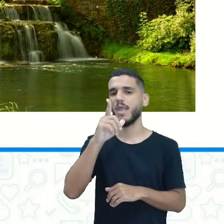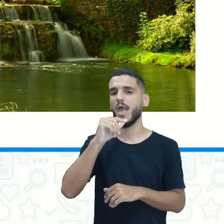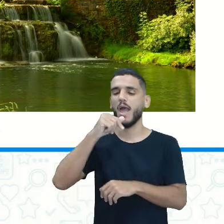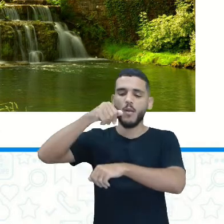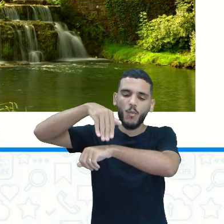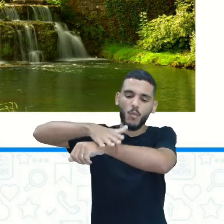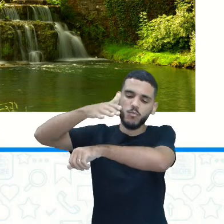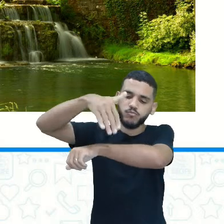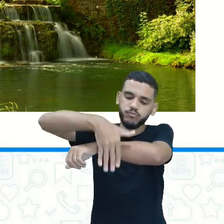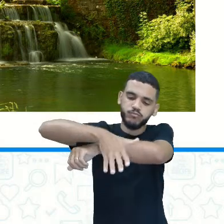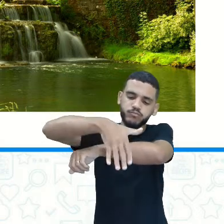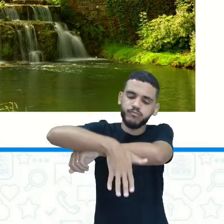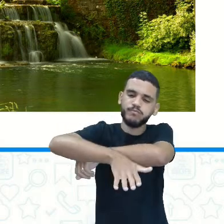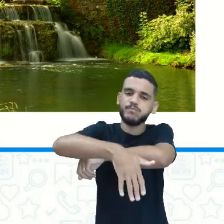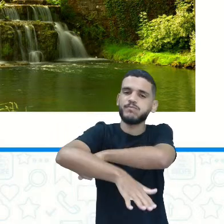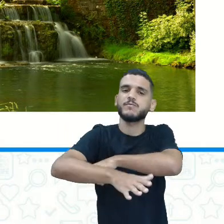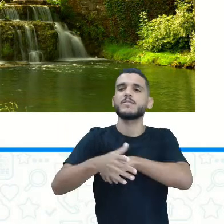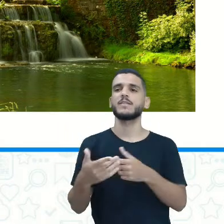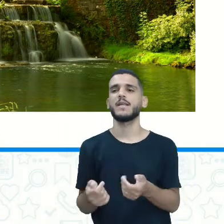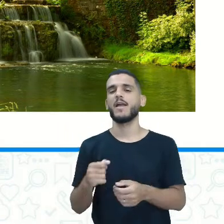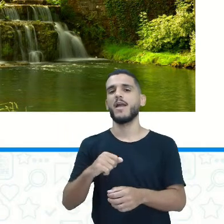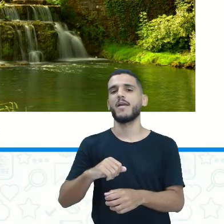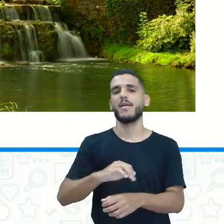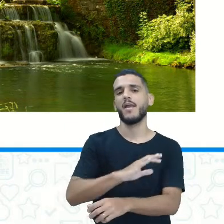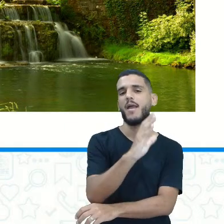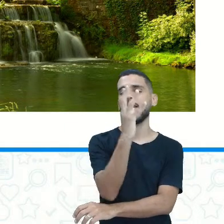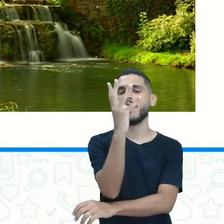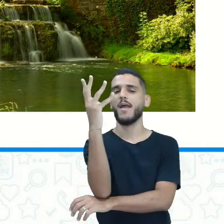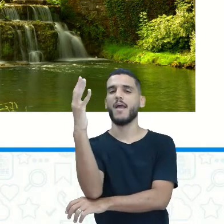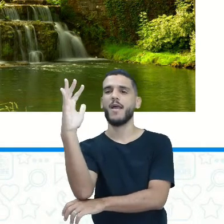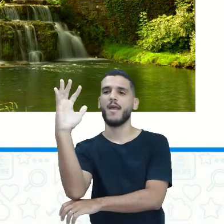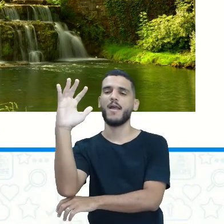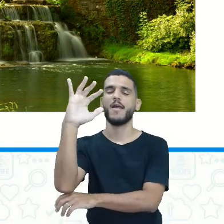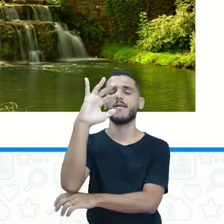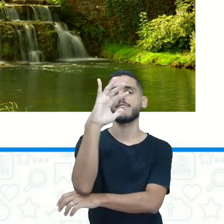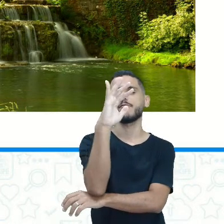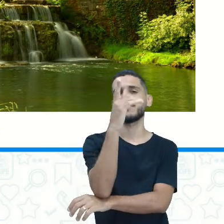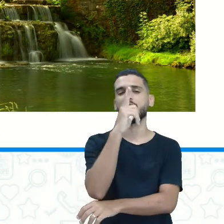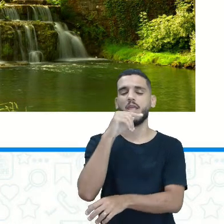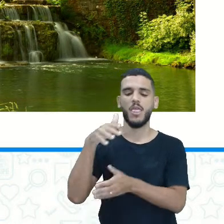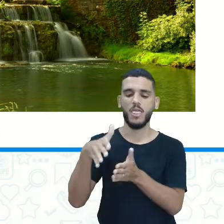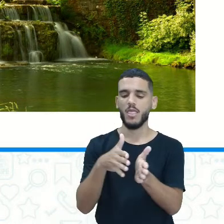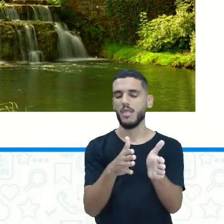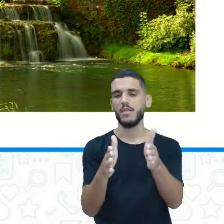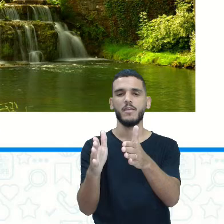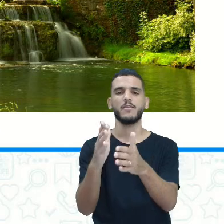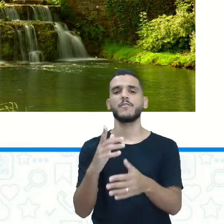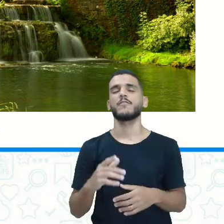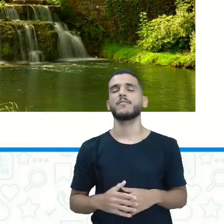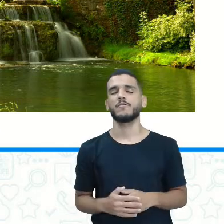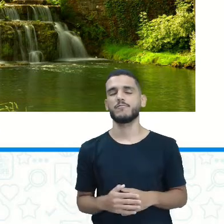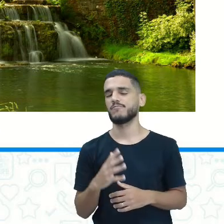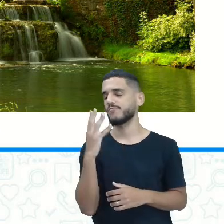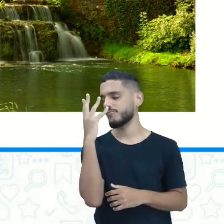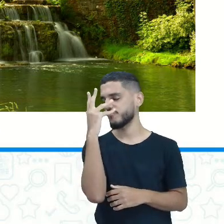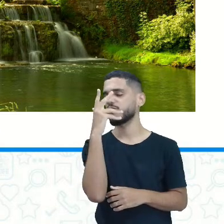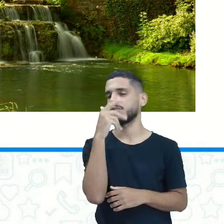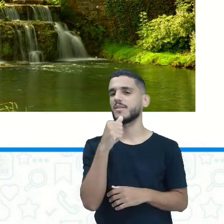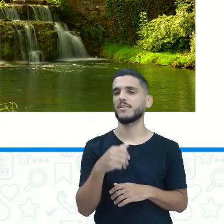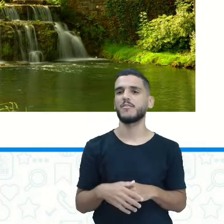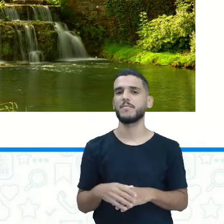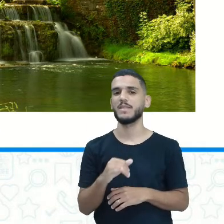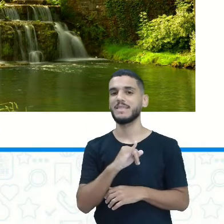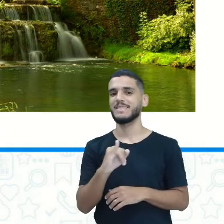muitas árvores, você vê um rio muito lindo, né? Muito verde, muita natureza. Mas se você prestar bem